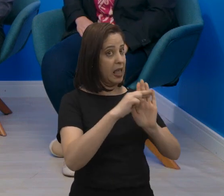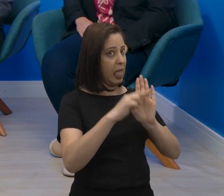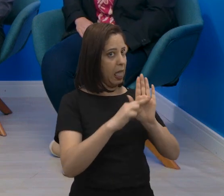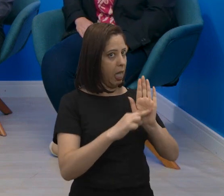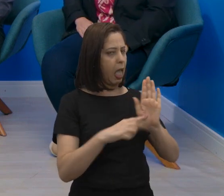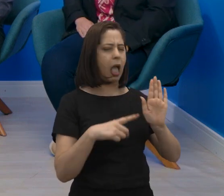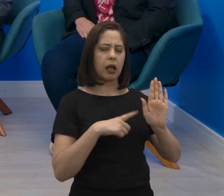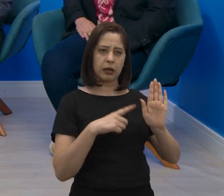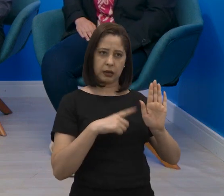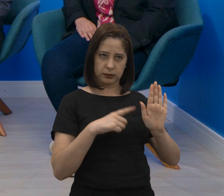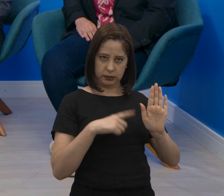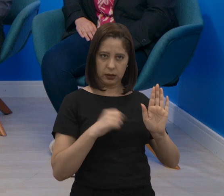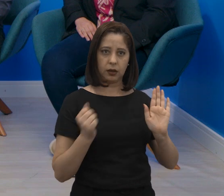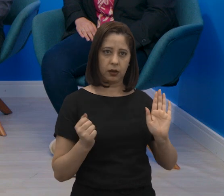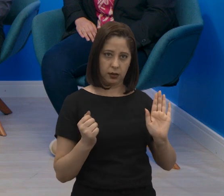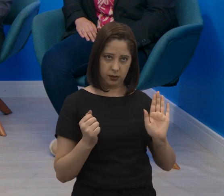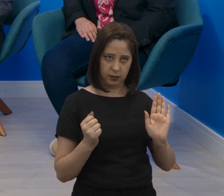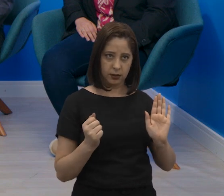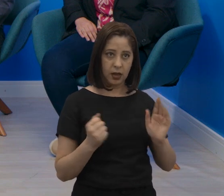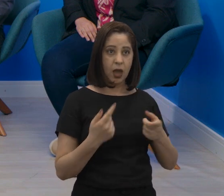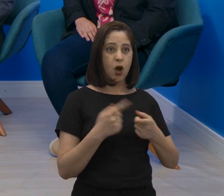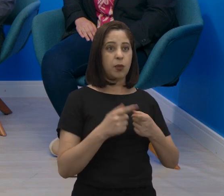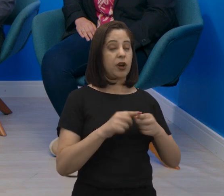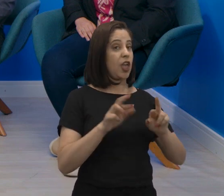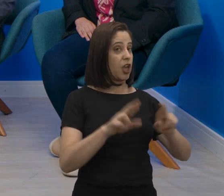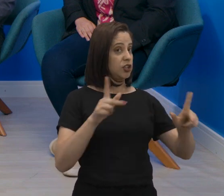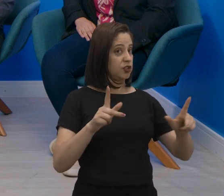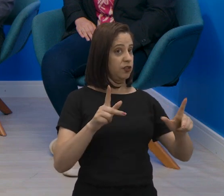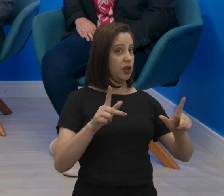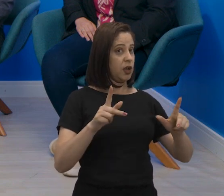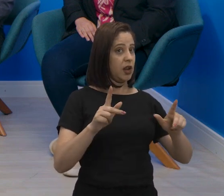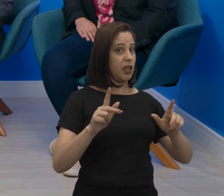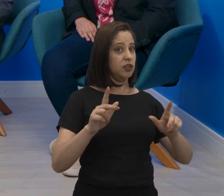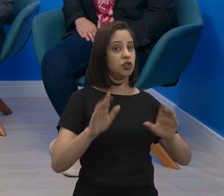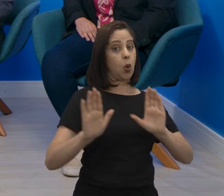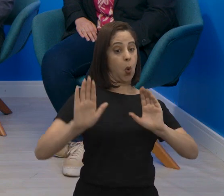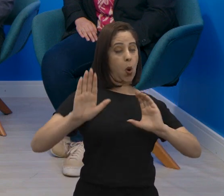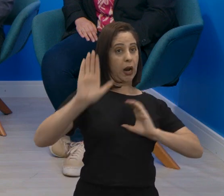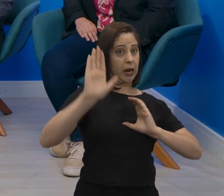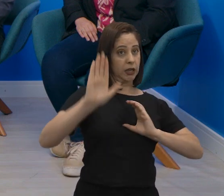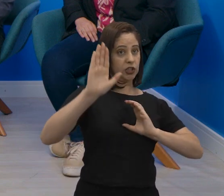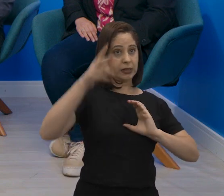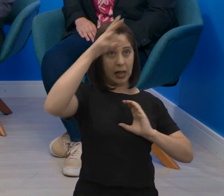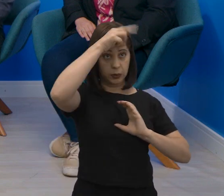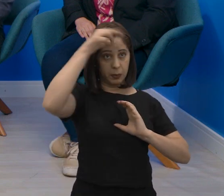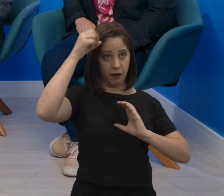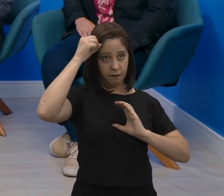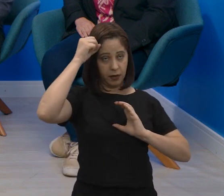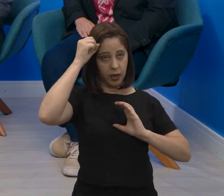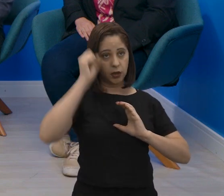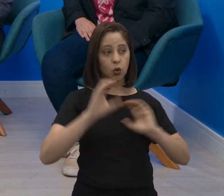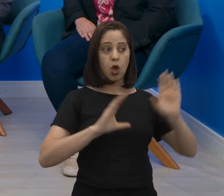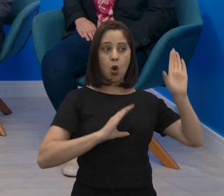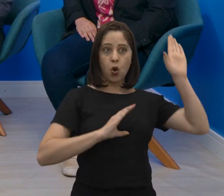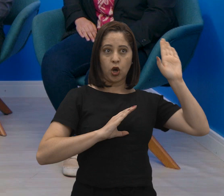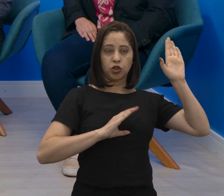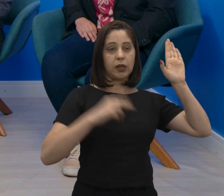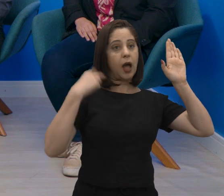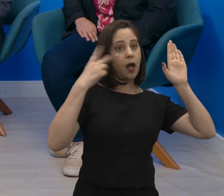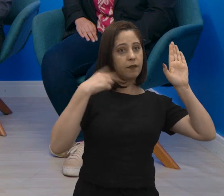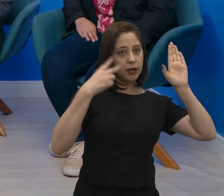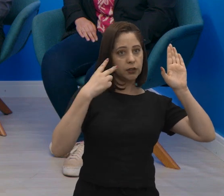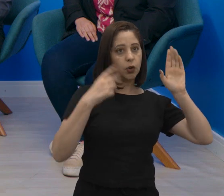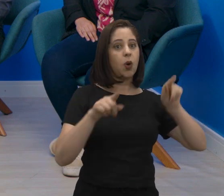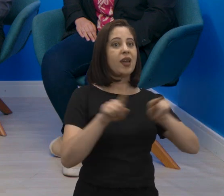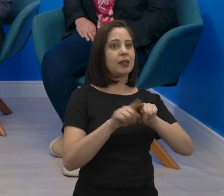voltada para majoritário e para proporcional. Sim. E aí, dentro dessa proporcionalidade, observar a candidatura